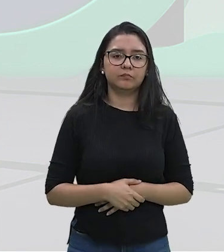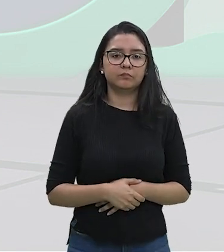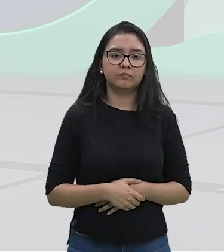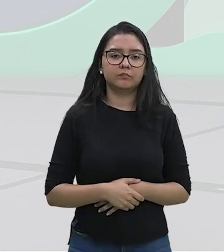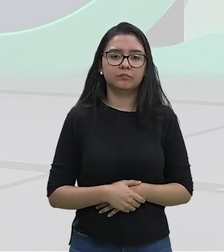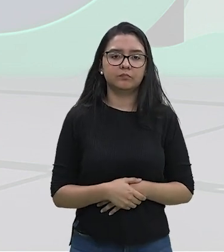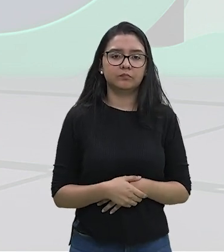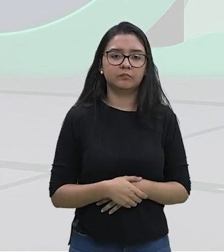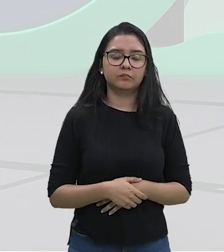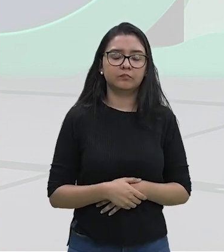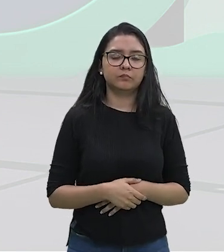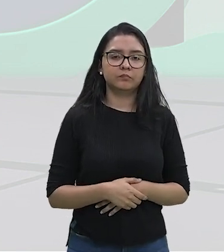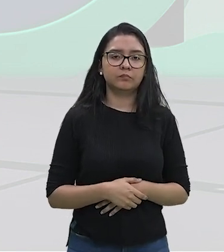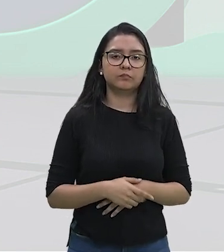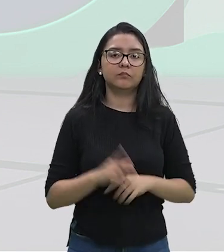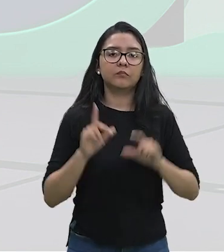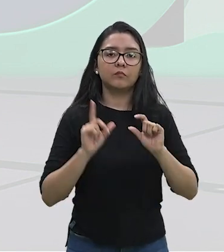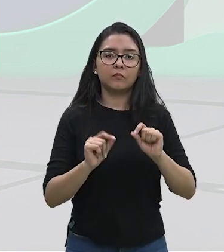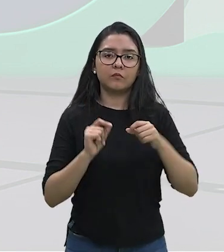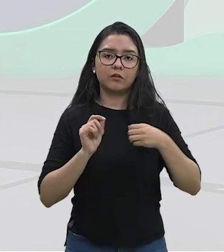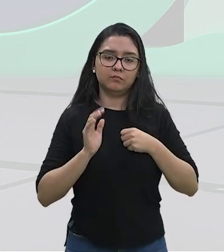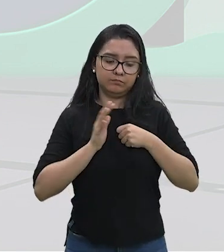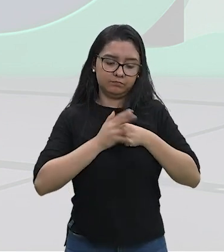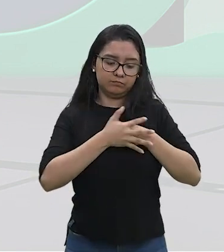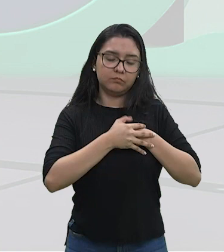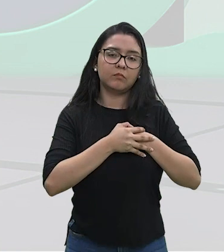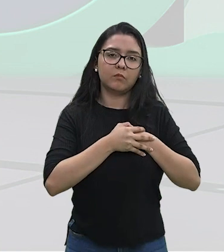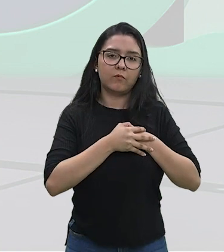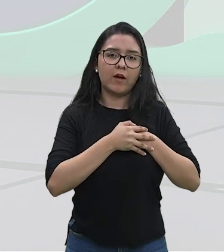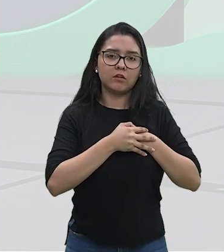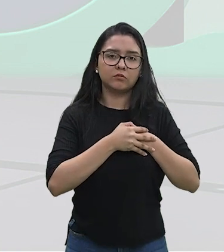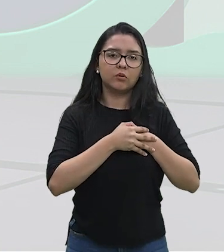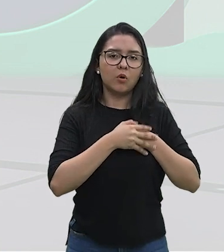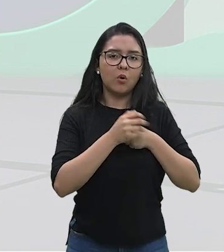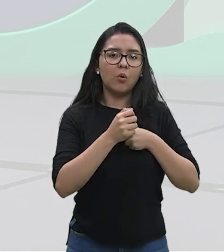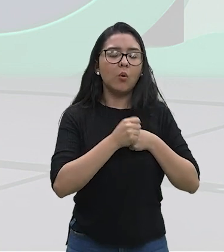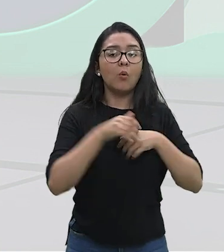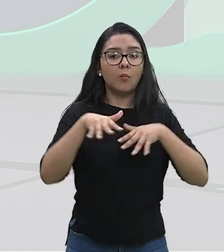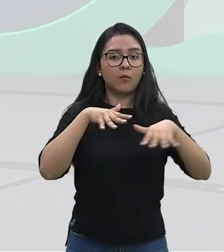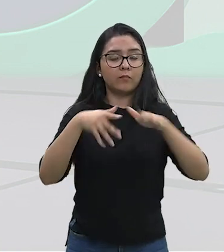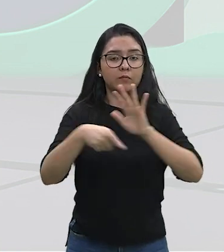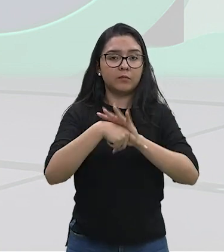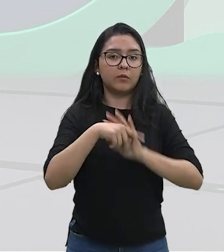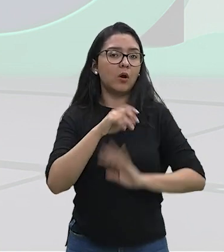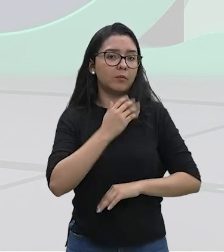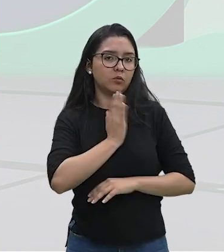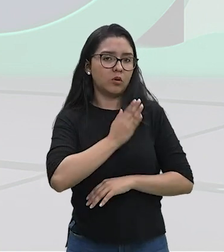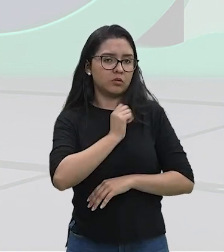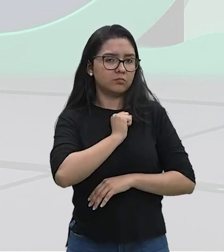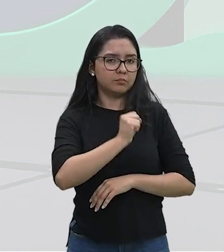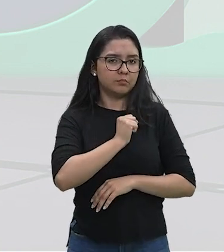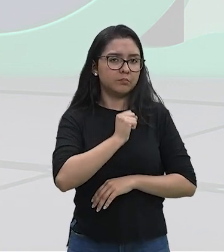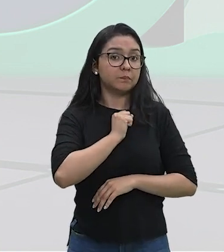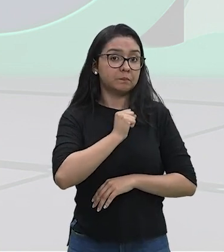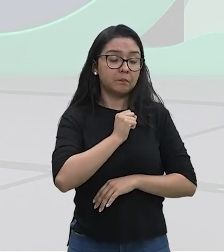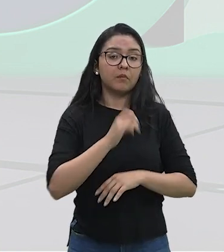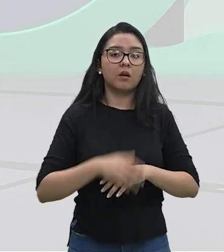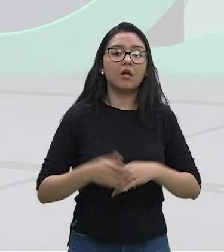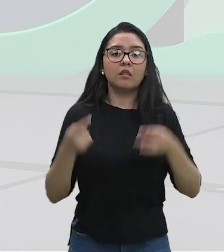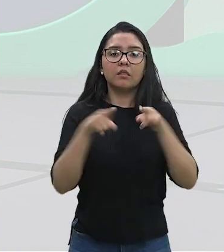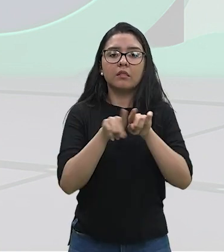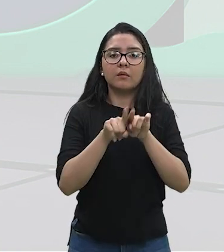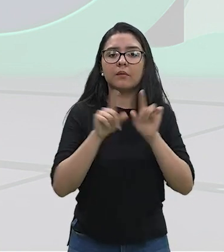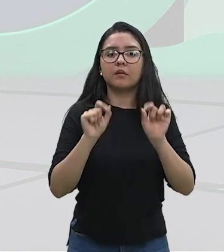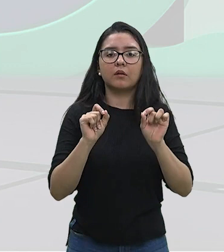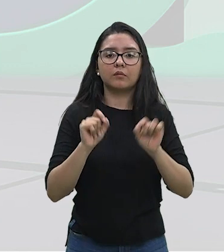certeza, né, fazer aquelas contrações que o coração faz. Mas não temos apenas esses, né? Nós temos ainda,